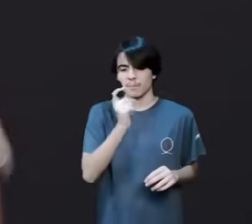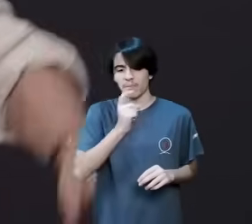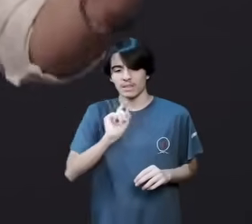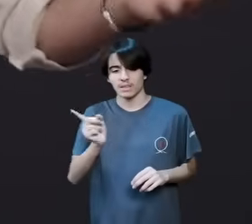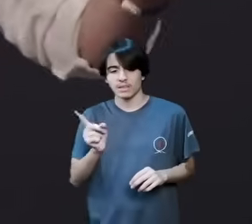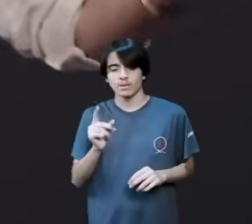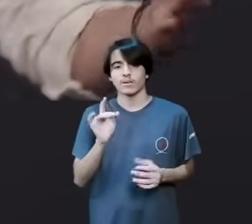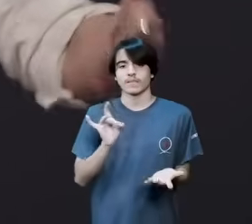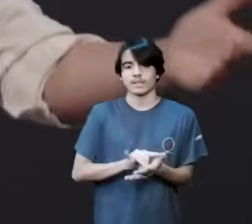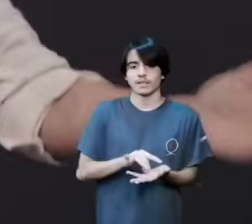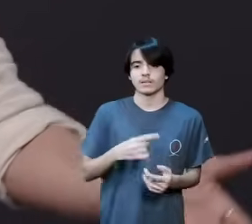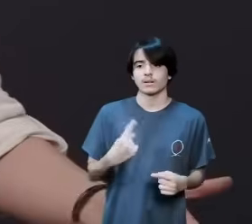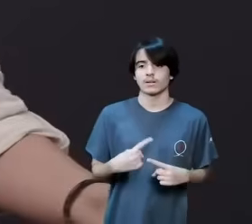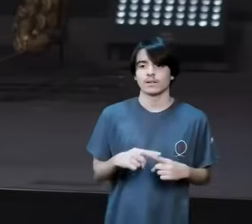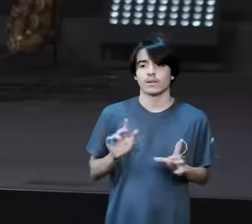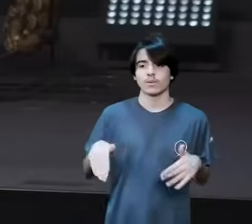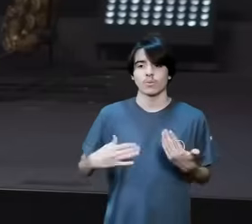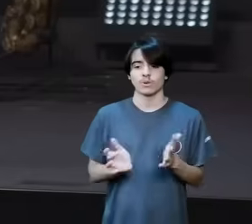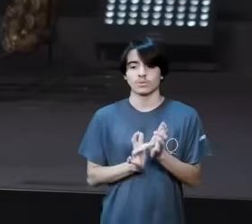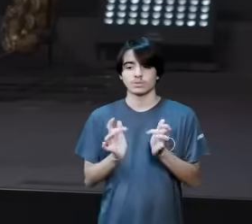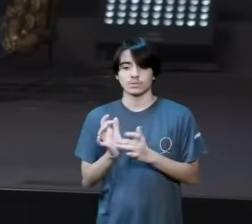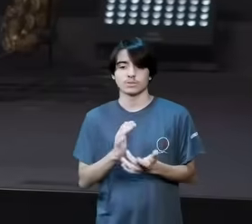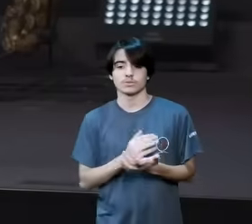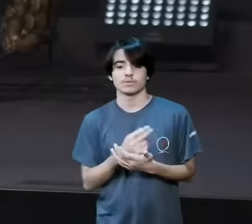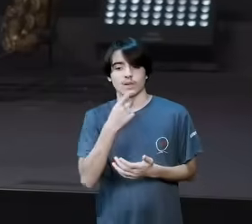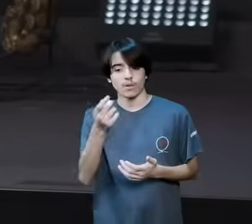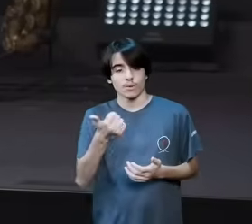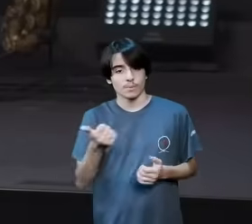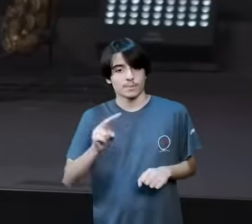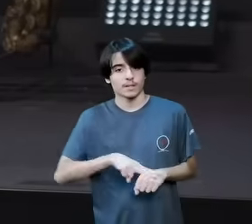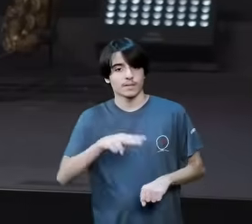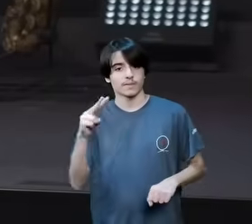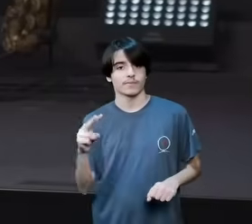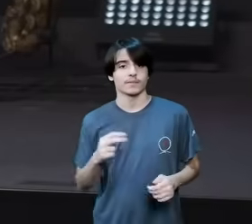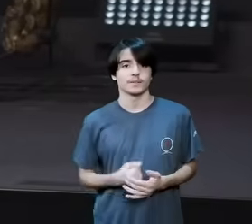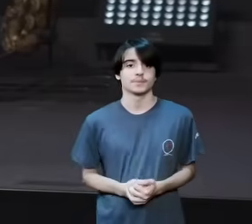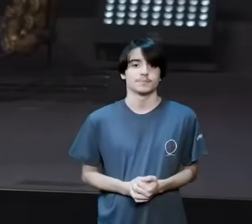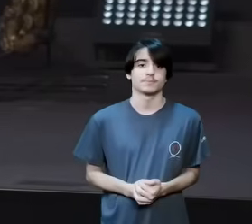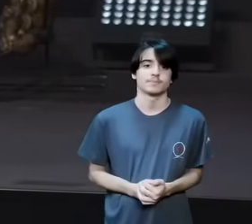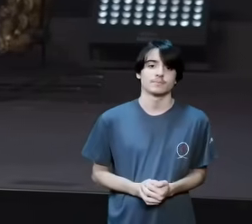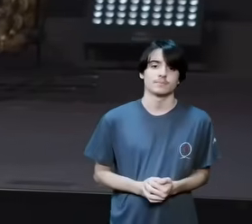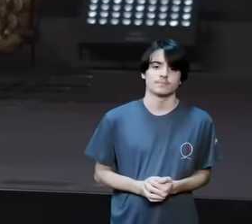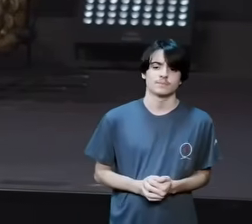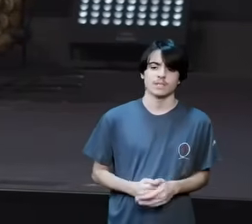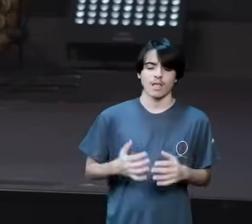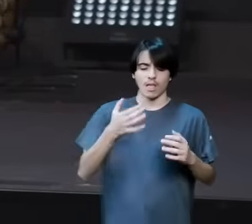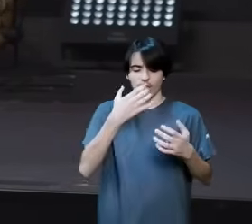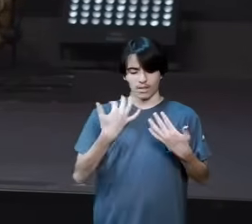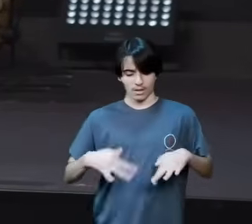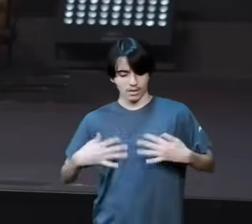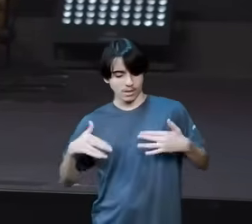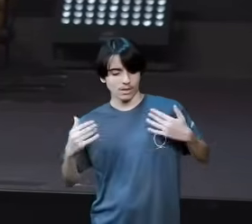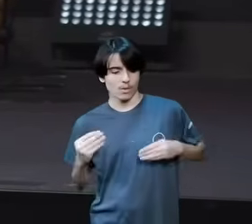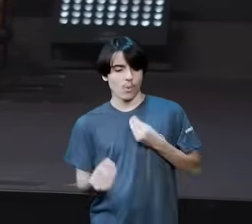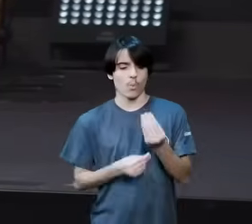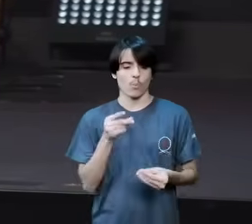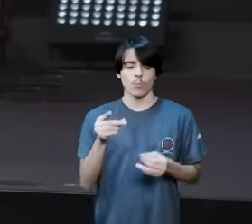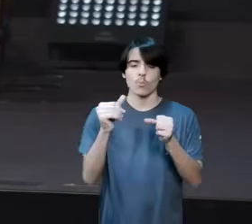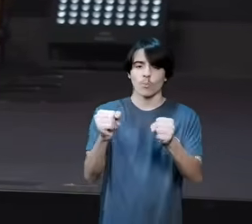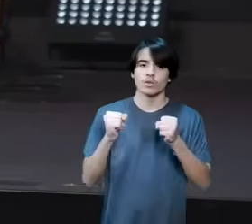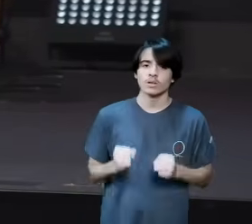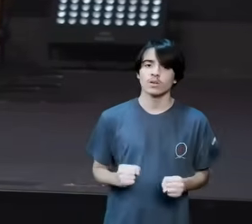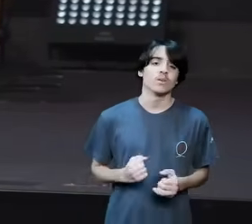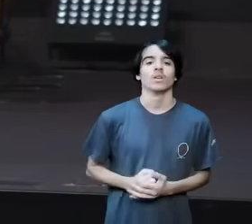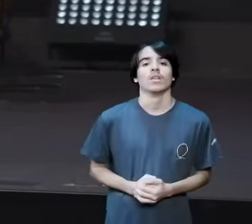verdade. Tanto é que quando Jesus falou a primeira vez, e todos se maravilhavam de como ele era poderoso em palavras, não